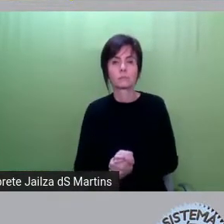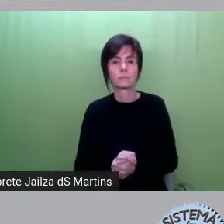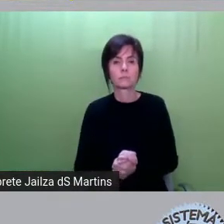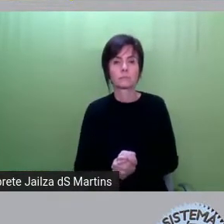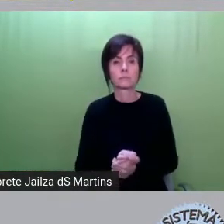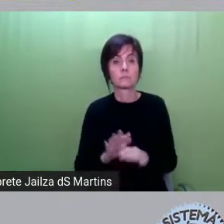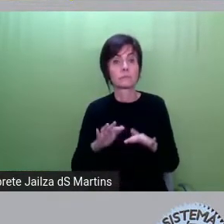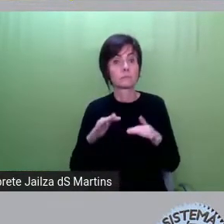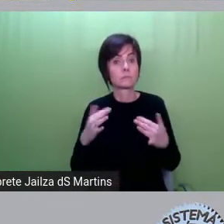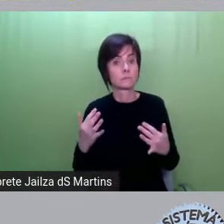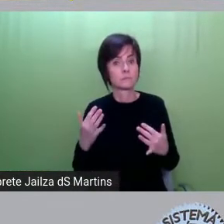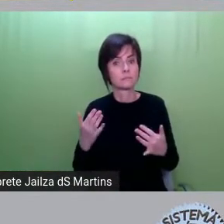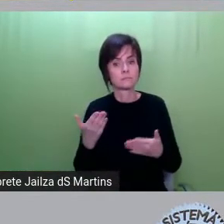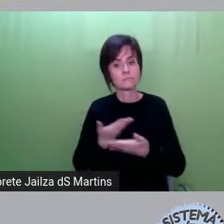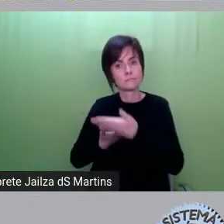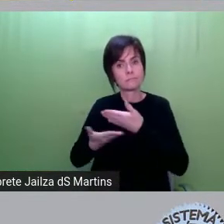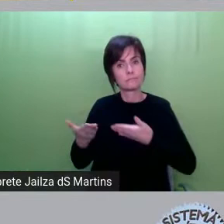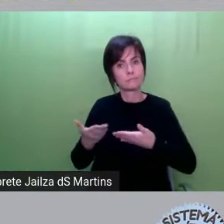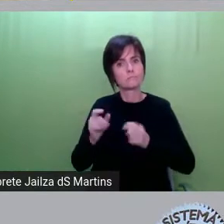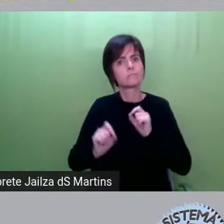Bom, e aí a troca é o seguinte.